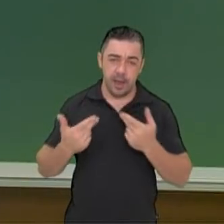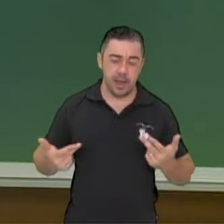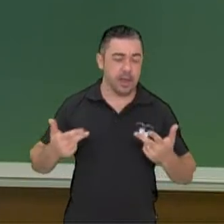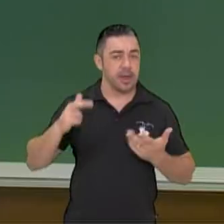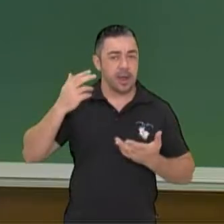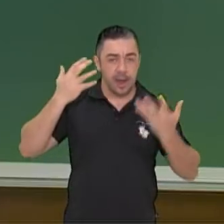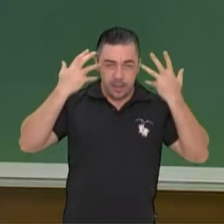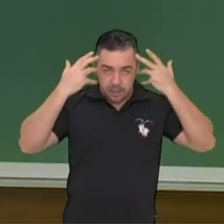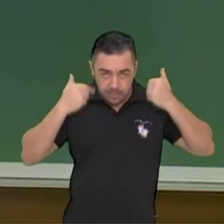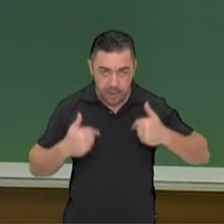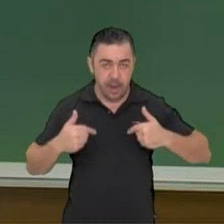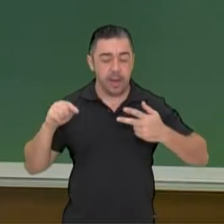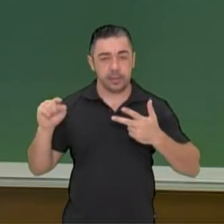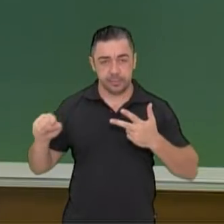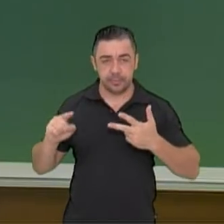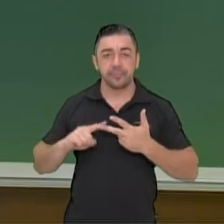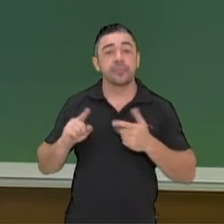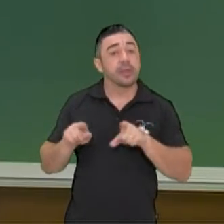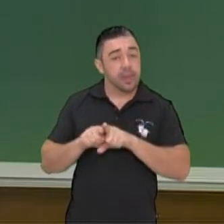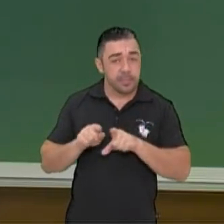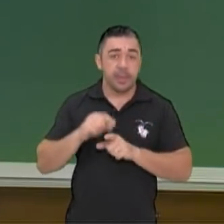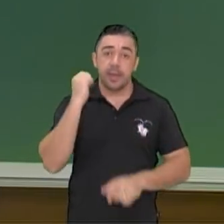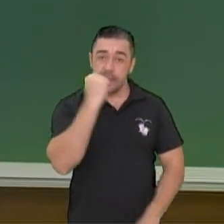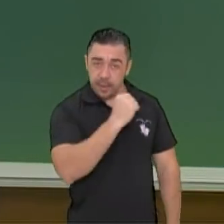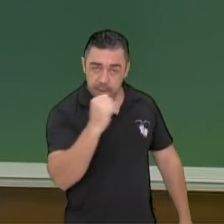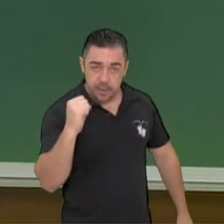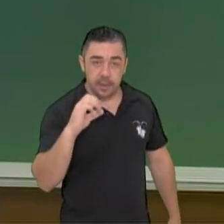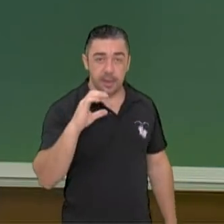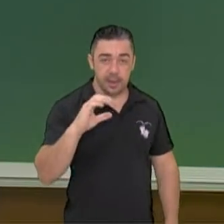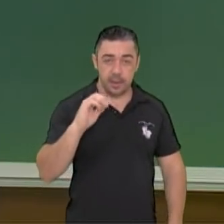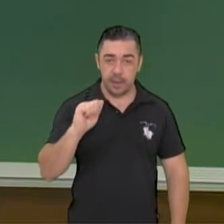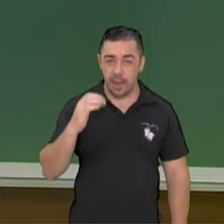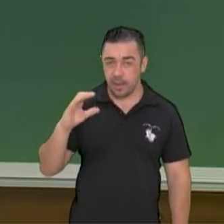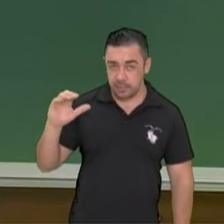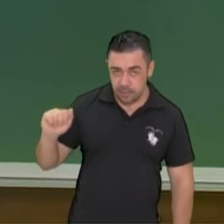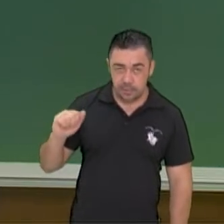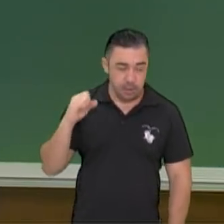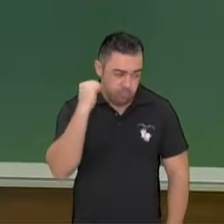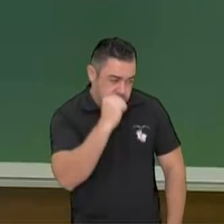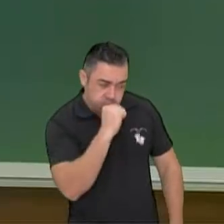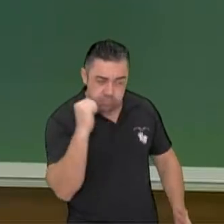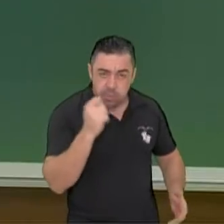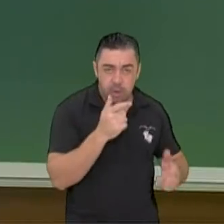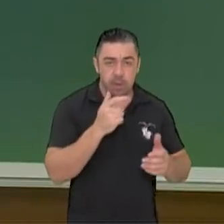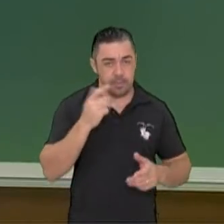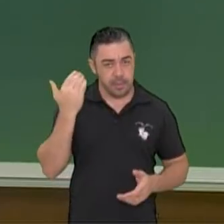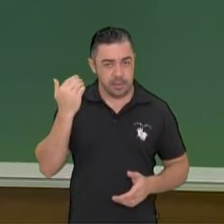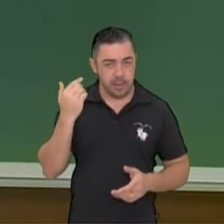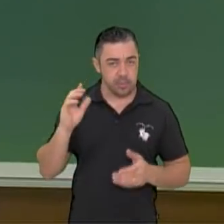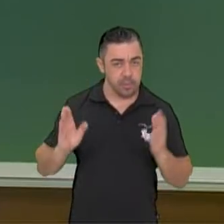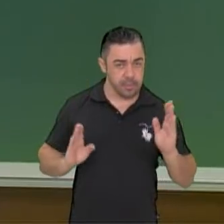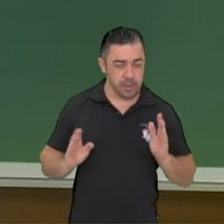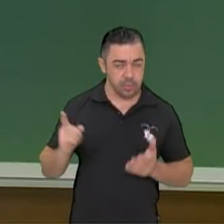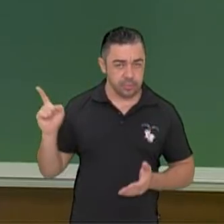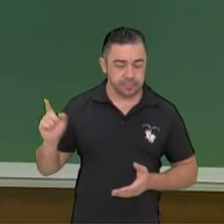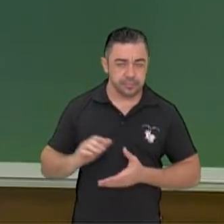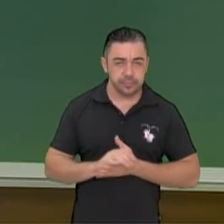de caça, também viviam da caça, ainda vivem da caça, também nesse período medieval,